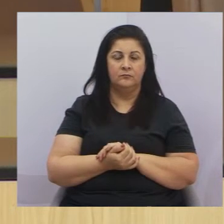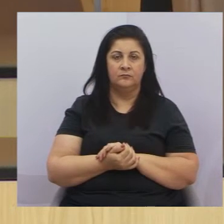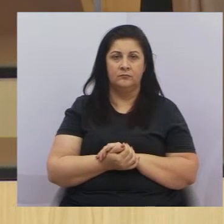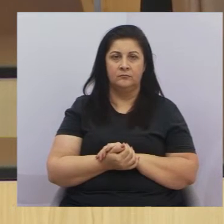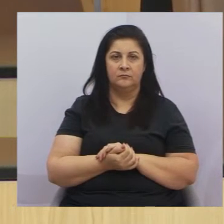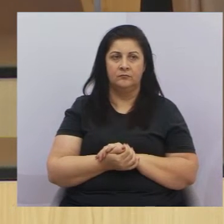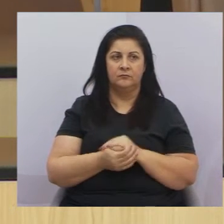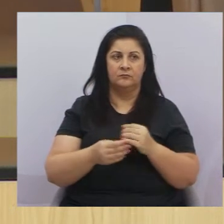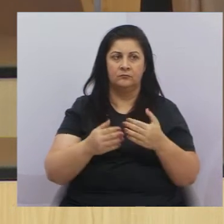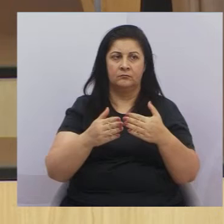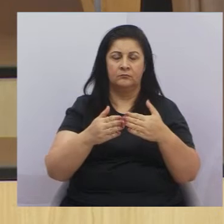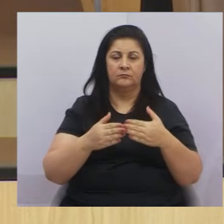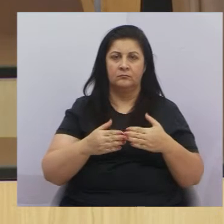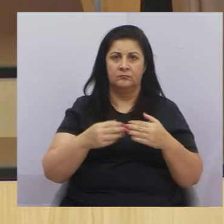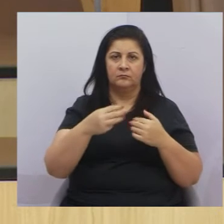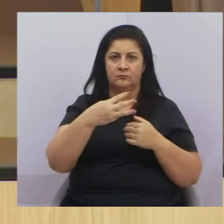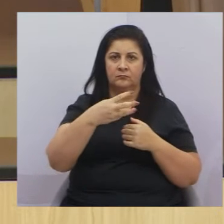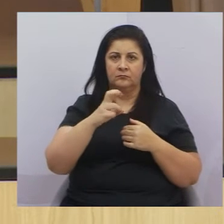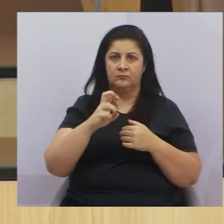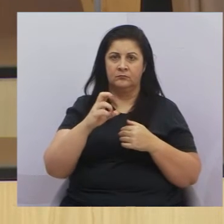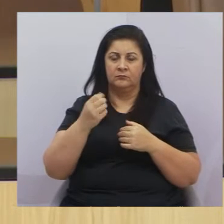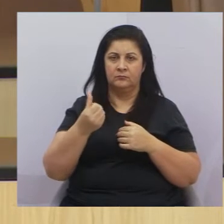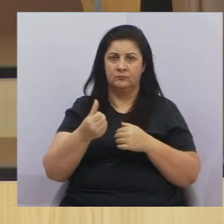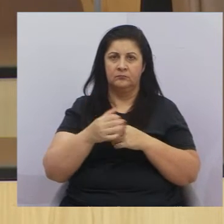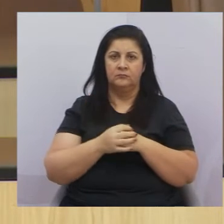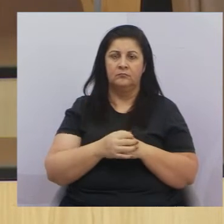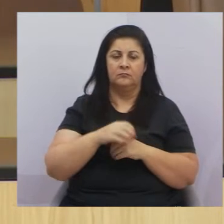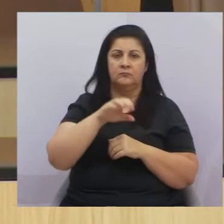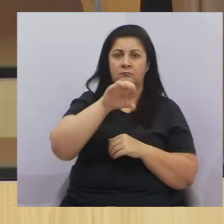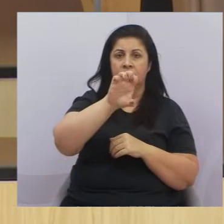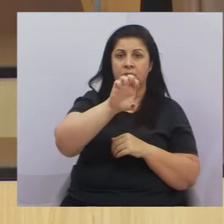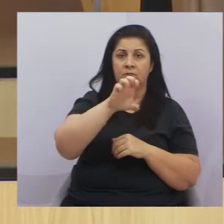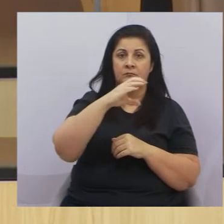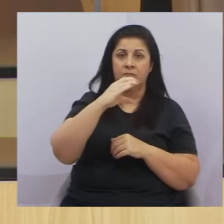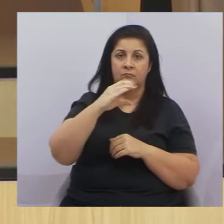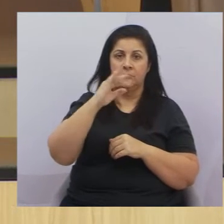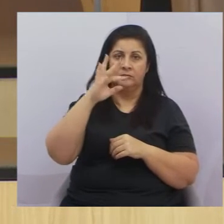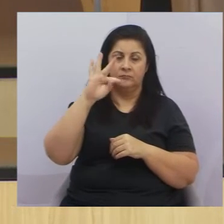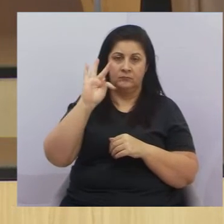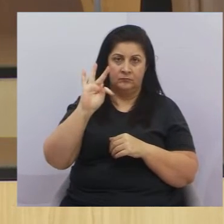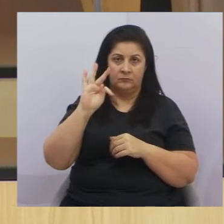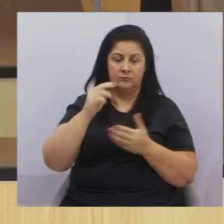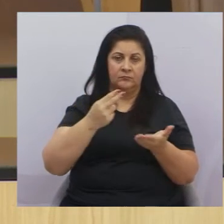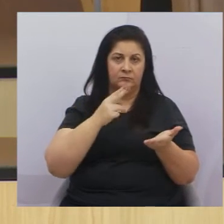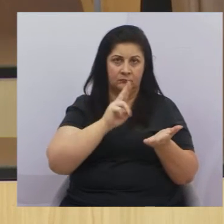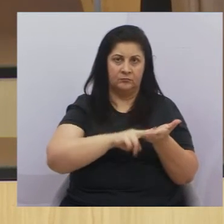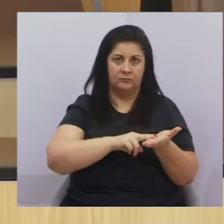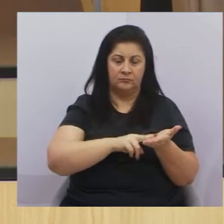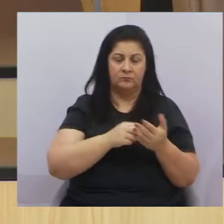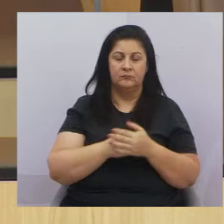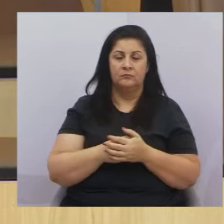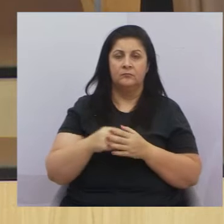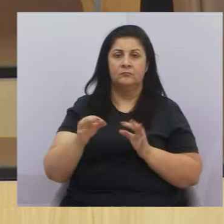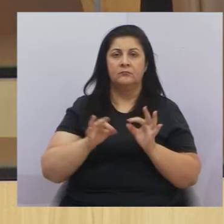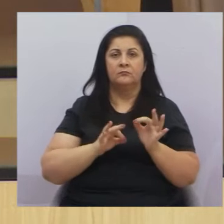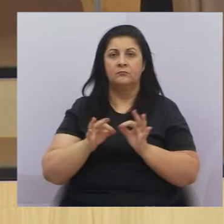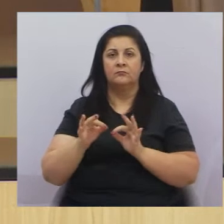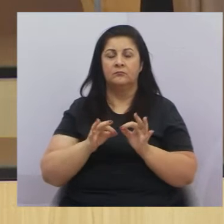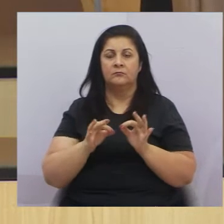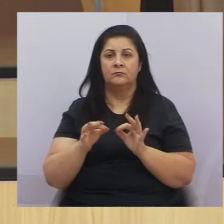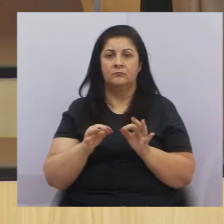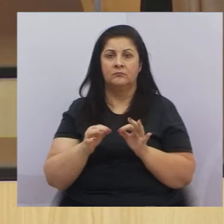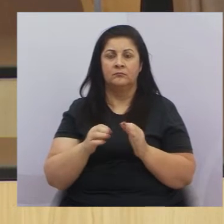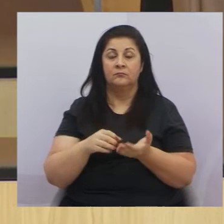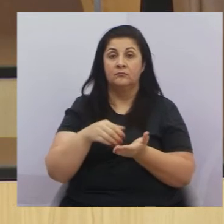Requerimento 356, a ECT, Empresa Brasileira de Correios e Telégrafos, solicitando providências para viabilizar